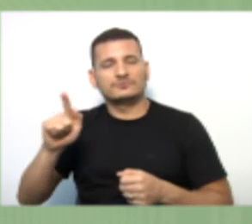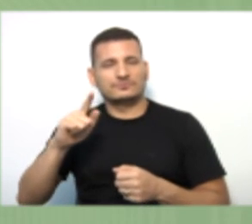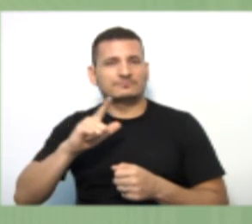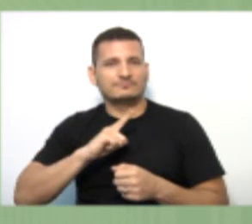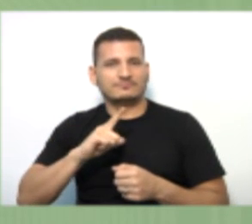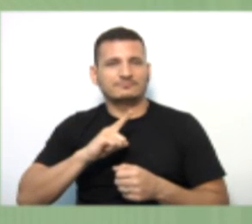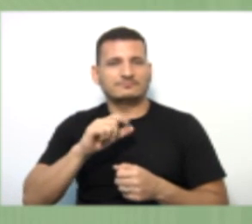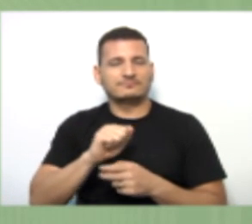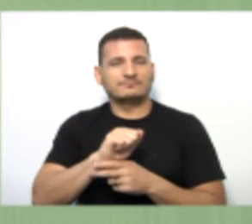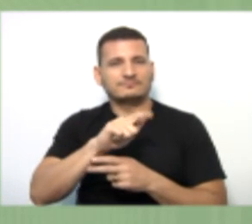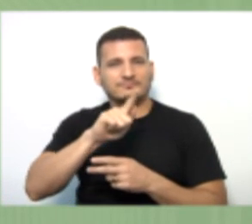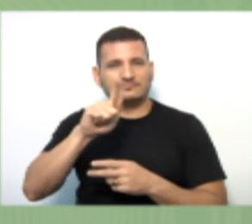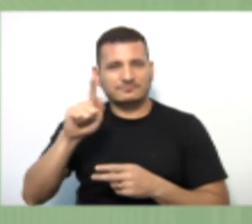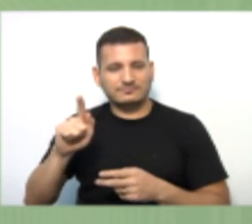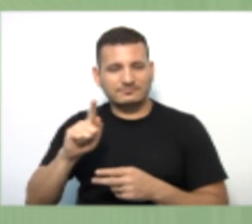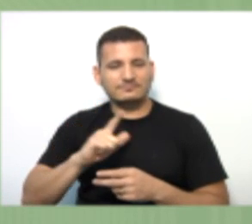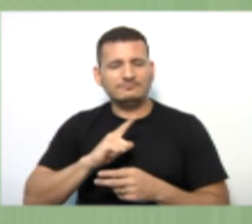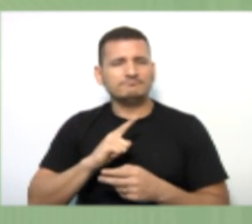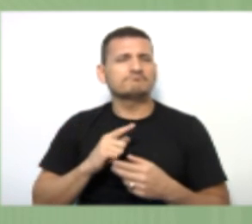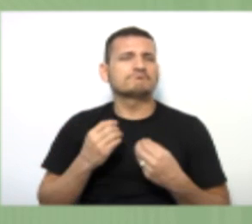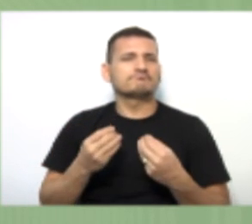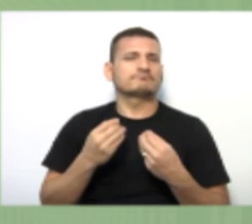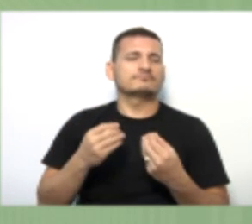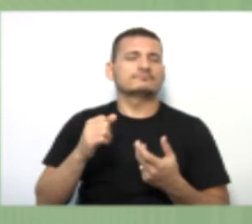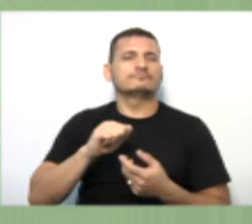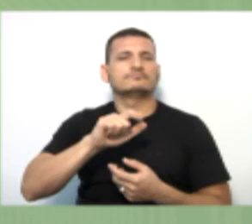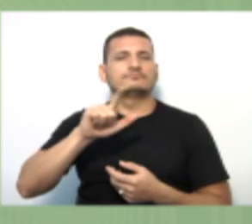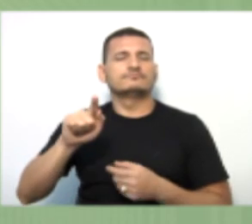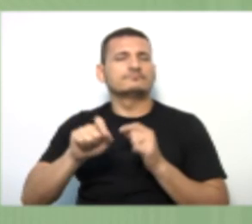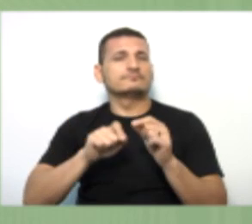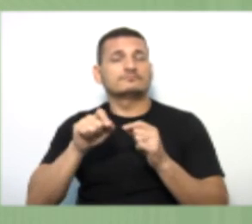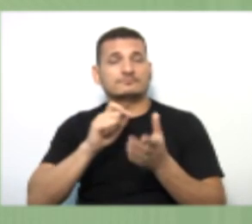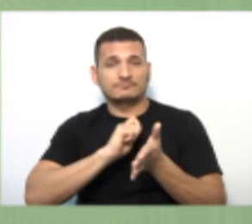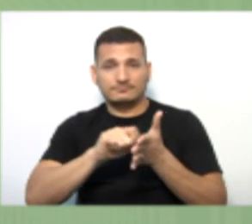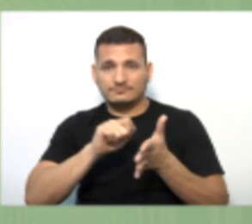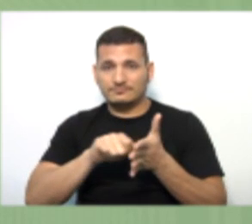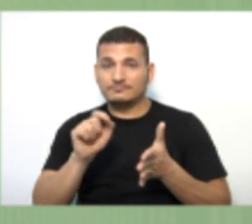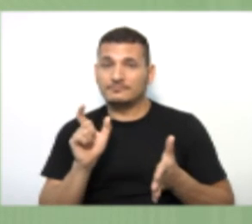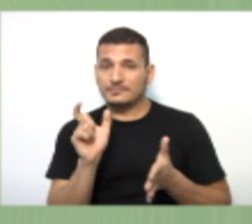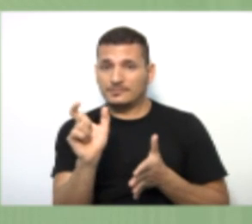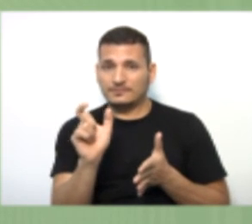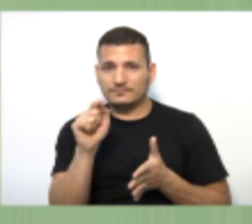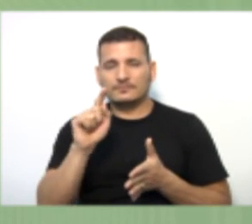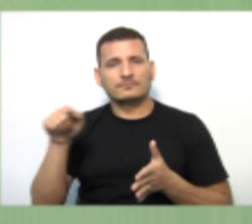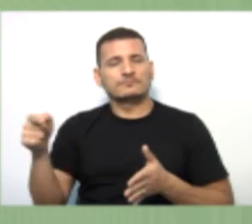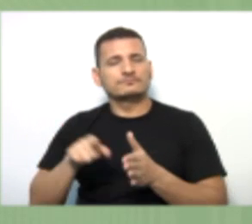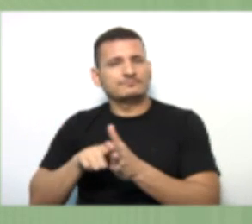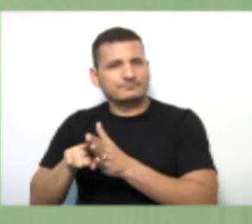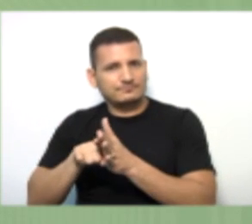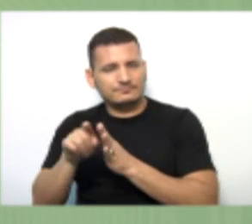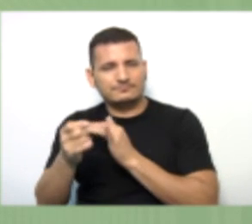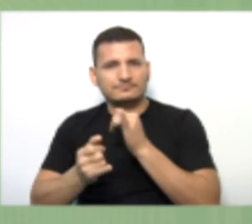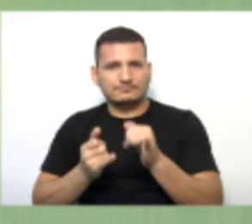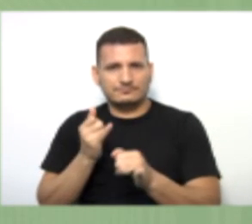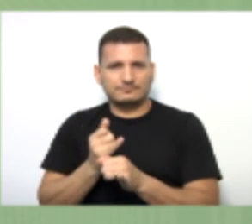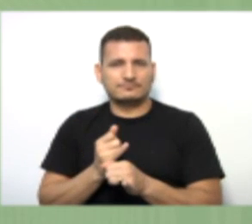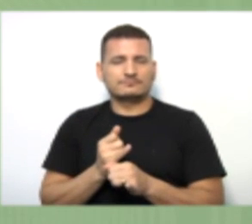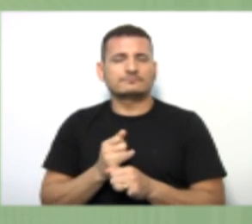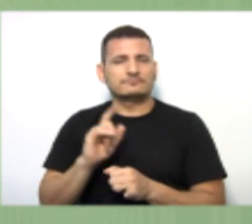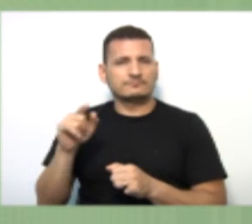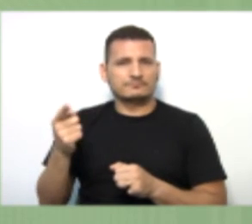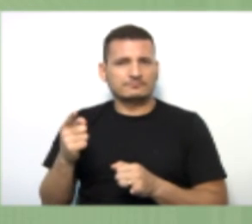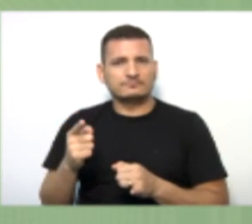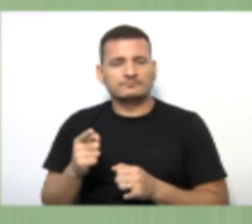novo aqui, algoritmos. Meu Deus, professor, o que é o algoritmo? Escreva essa palavra, anotem aí, procurem depois na internet. Eu vou falar aqui, obviamente, tá? Mas